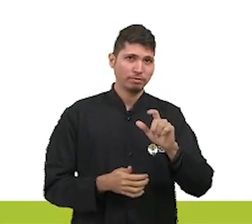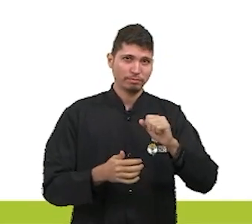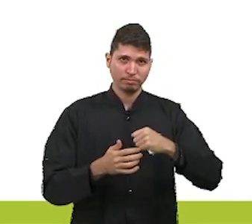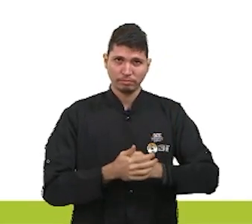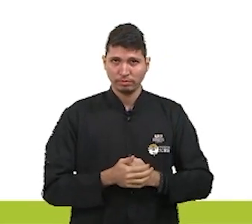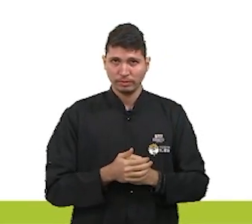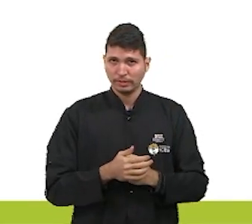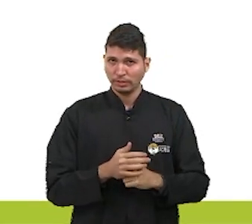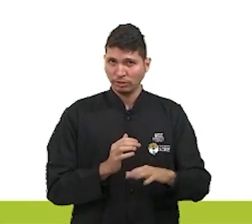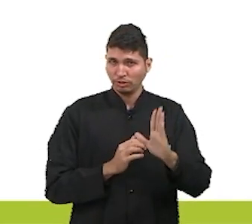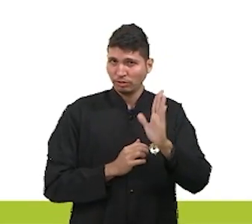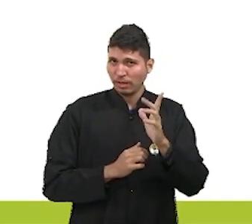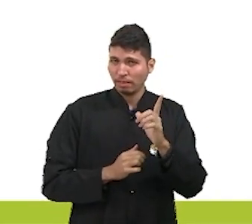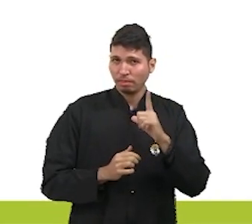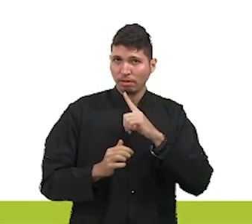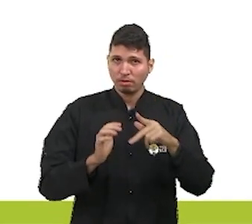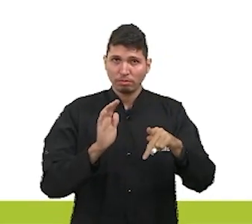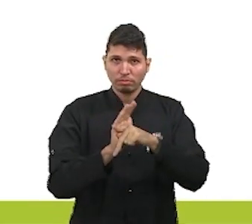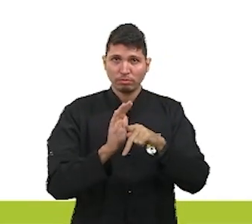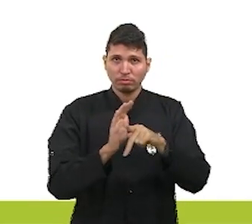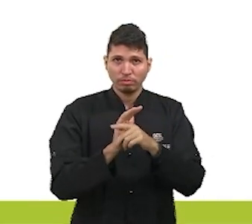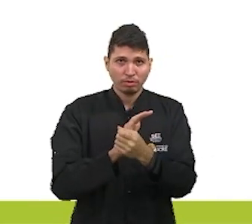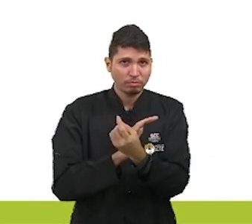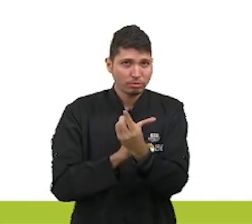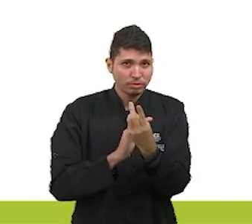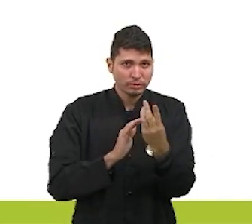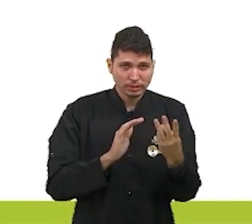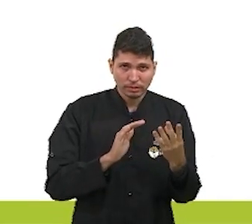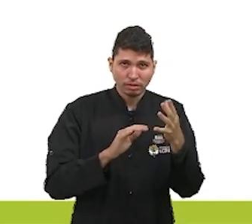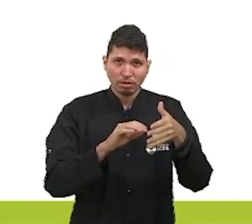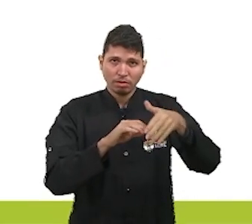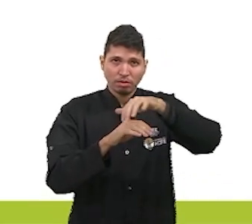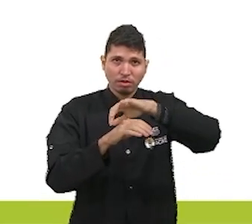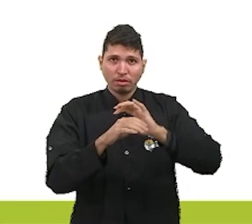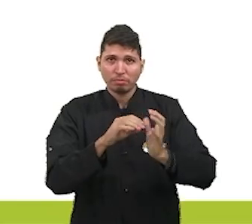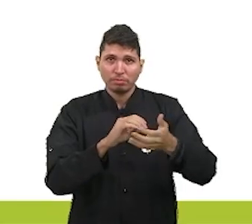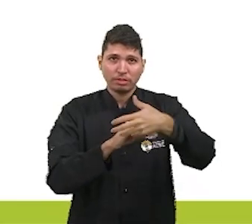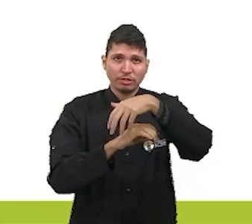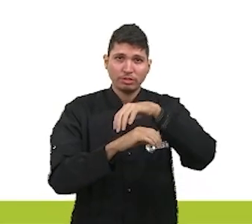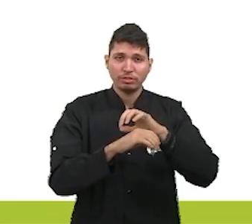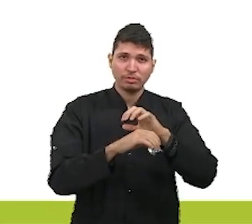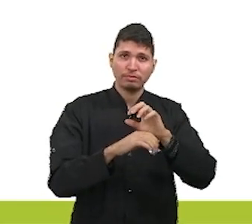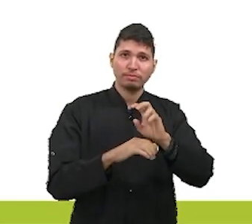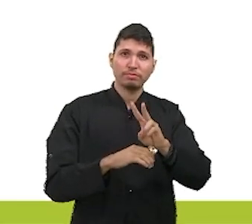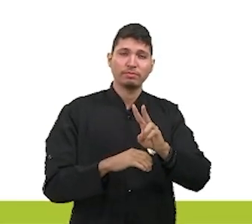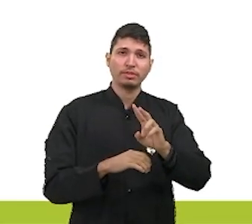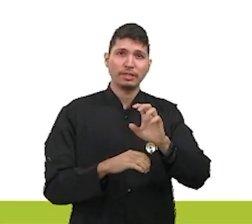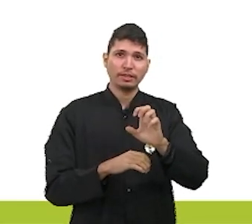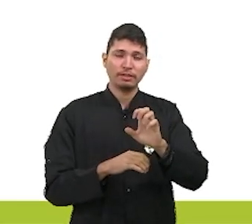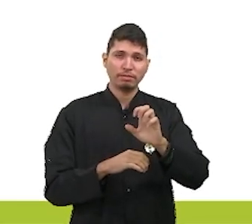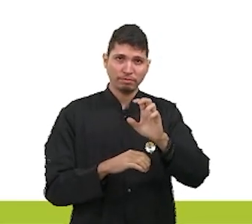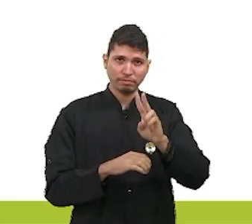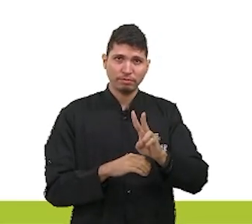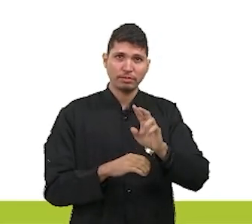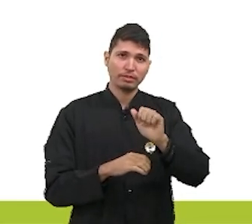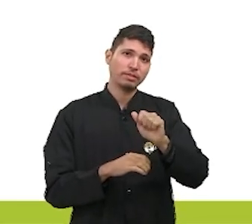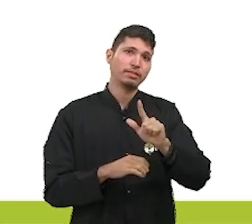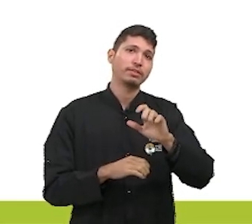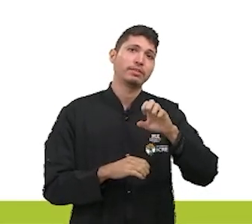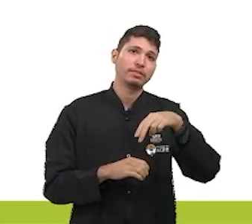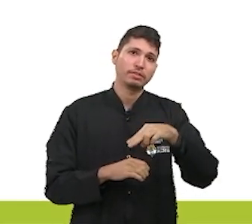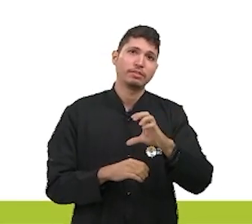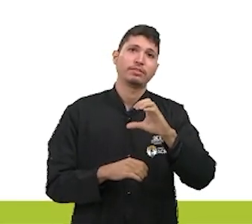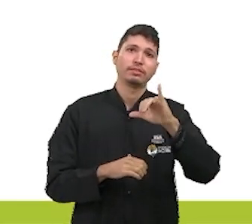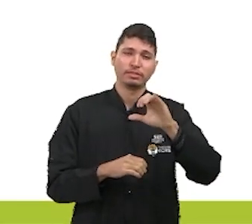a quantidade ideal de elétrons na sua camada de valência. Retirando todos os gases nobres, sobrou quem, então, para